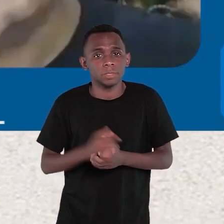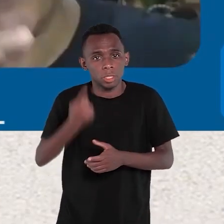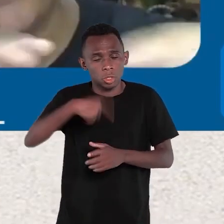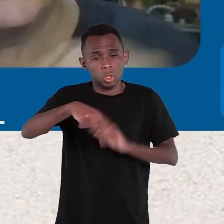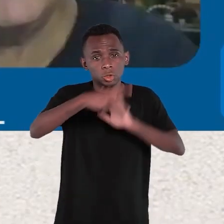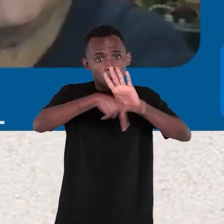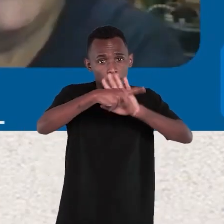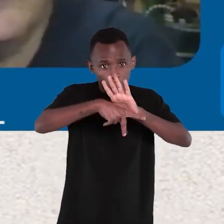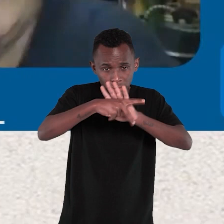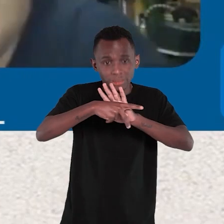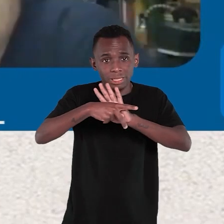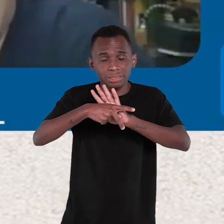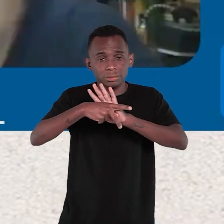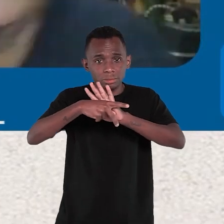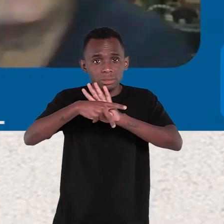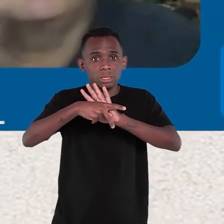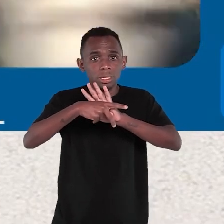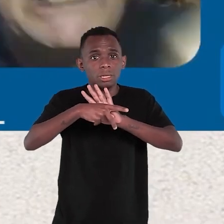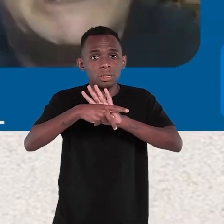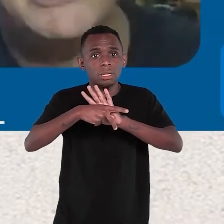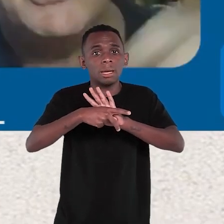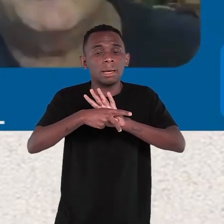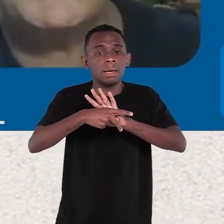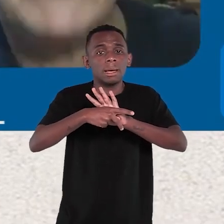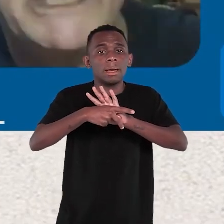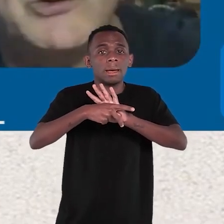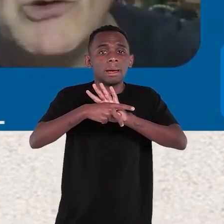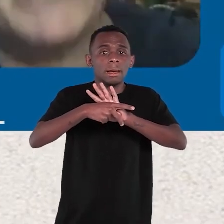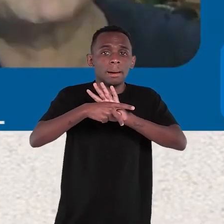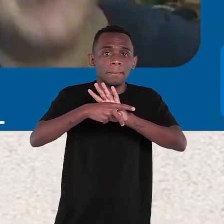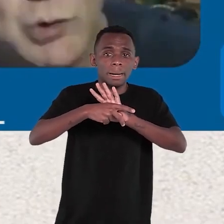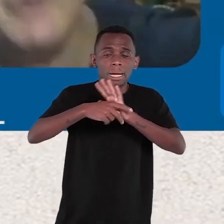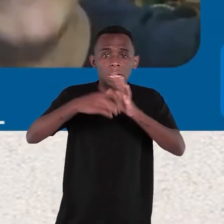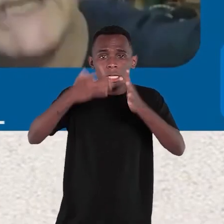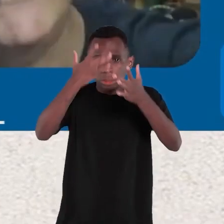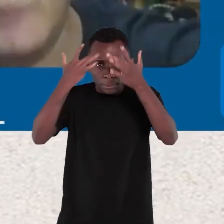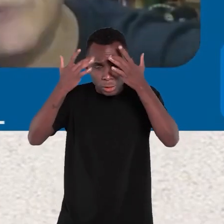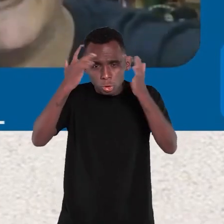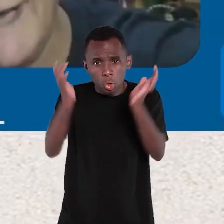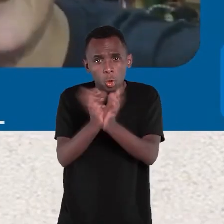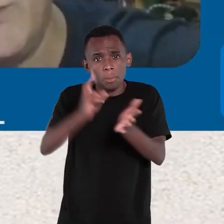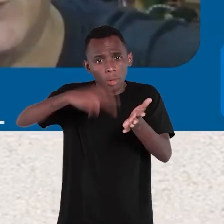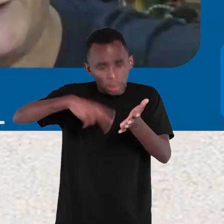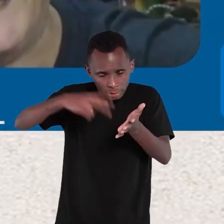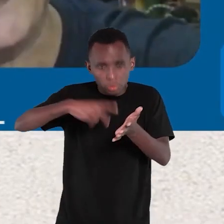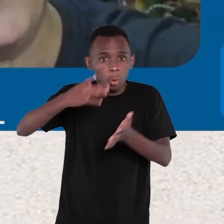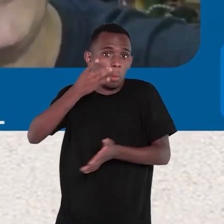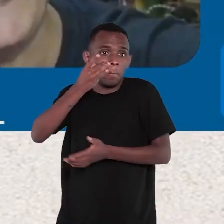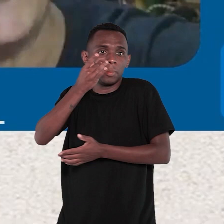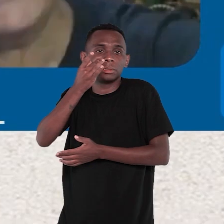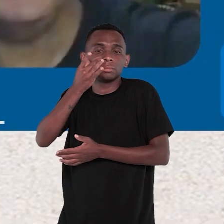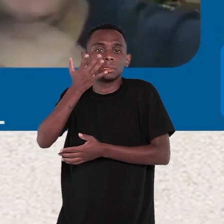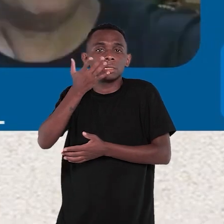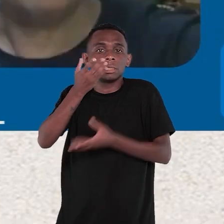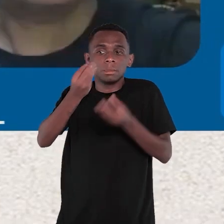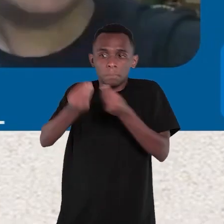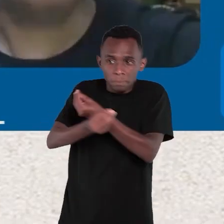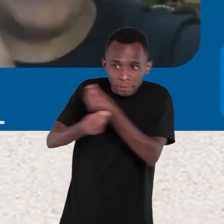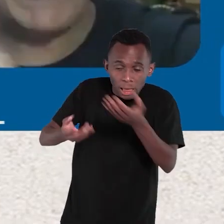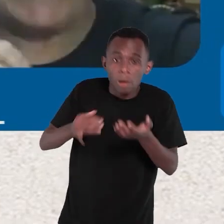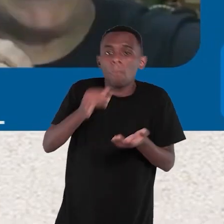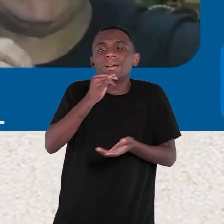com um programa que é justamente para suprir os leitores dos clubes de leitura das bibliotecas físicas